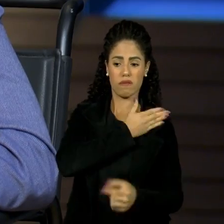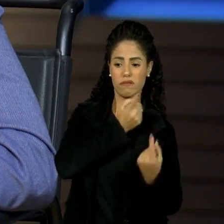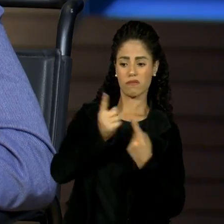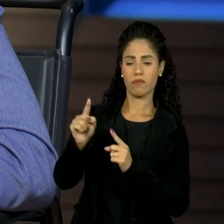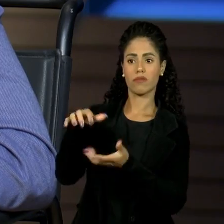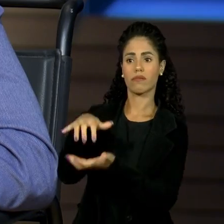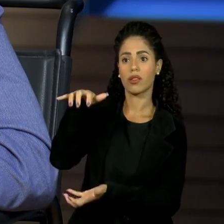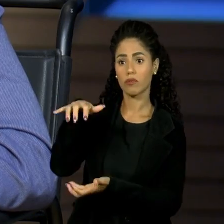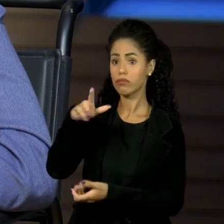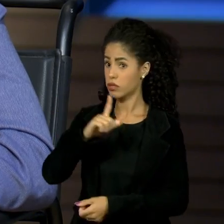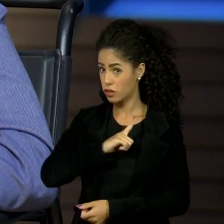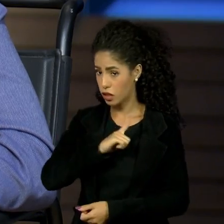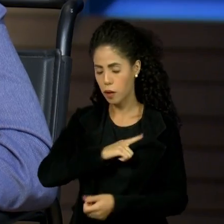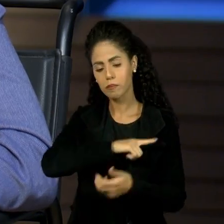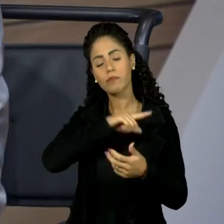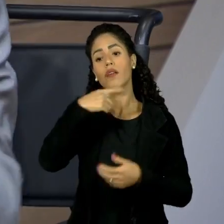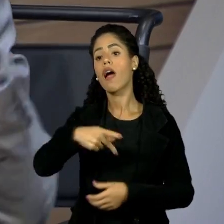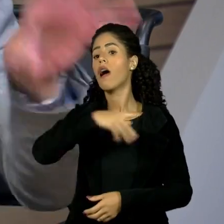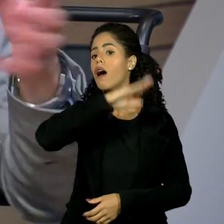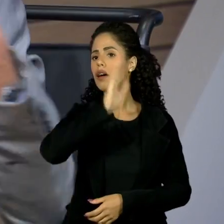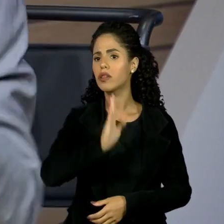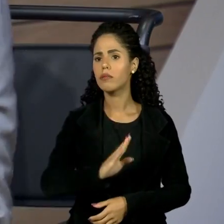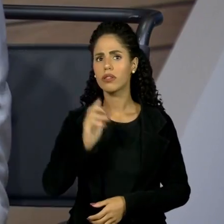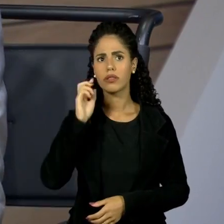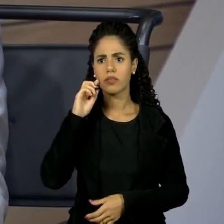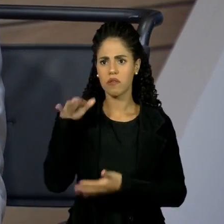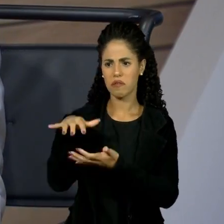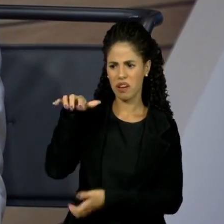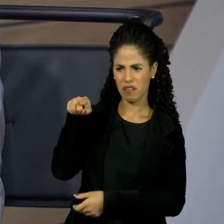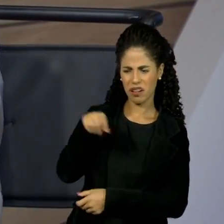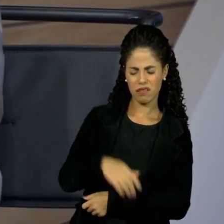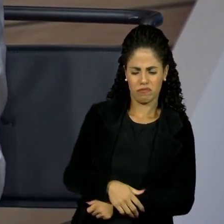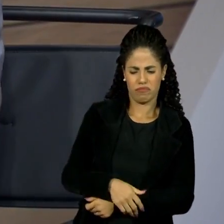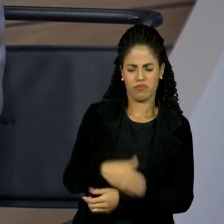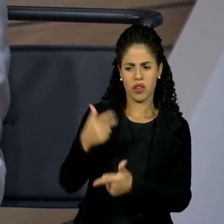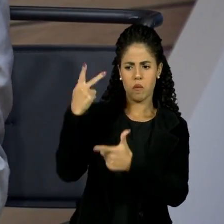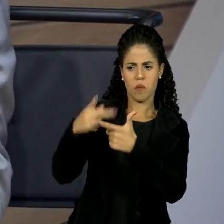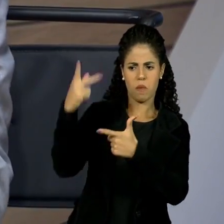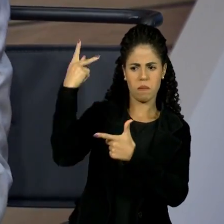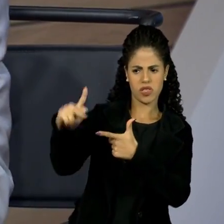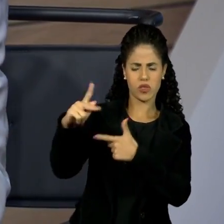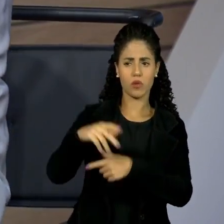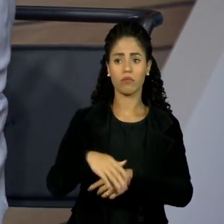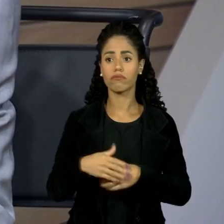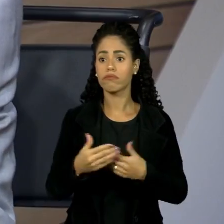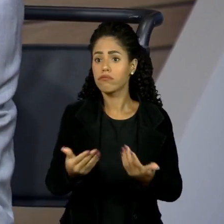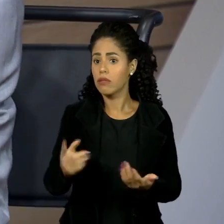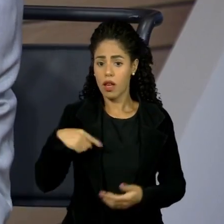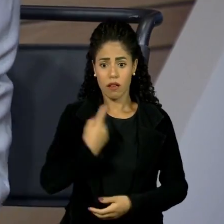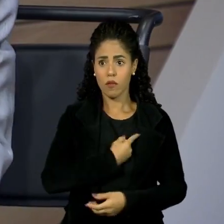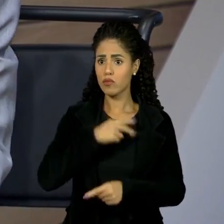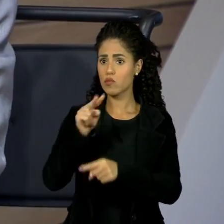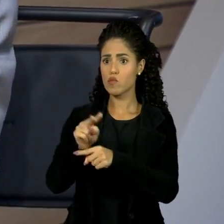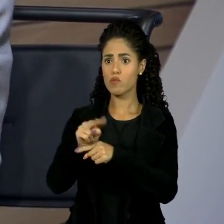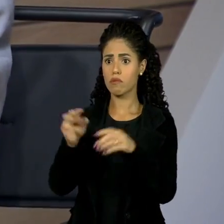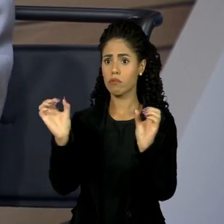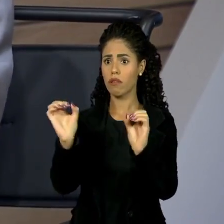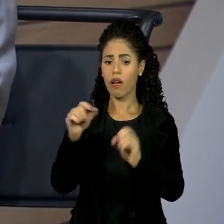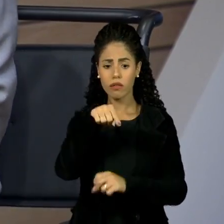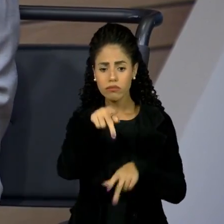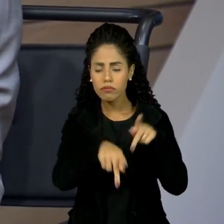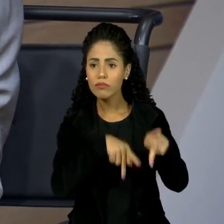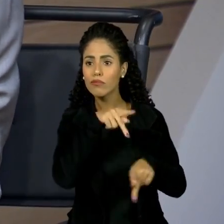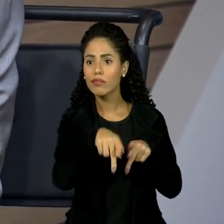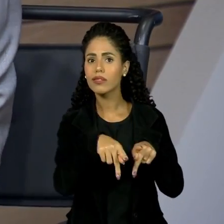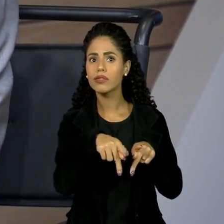o idadismo. No Brasil, o velho é sempre o outro, não tem nada a ver comigo. Nós não estamos preparados para cuidar de uma população que